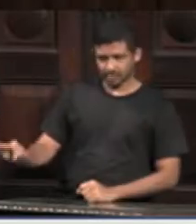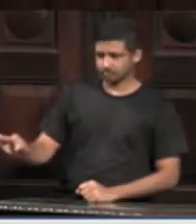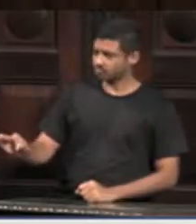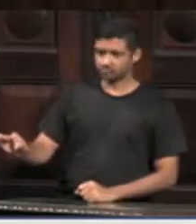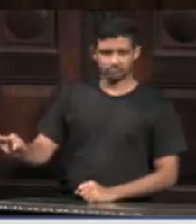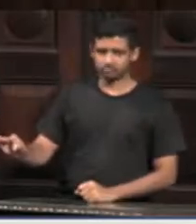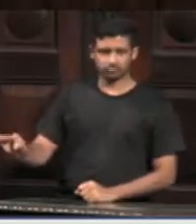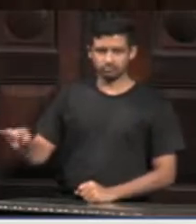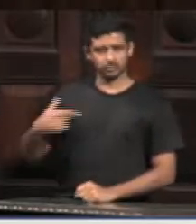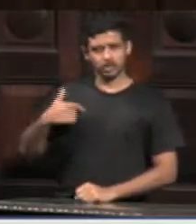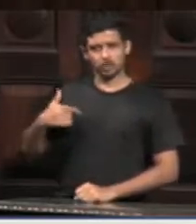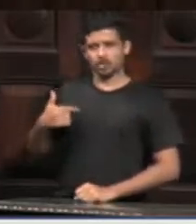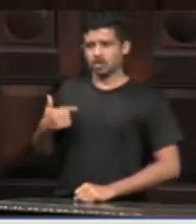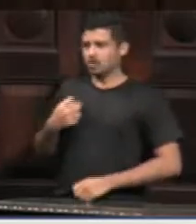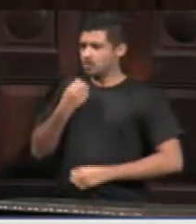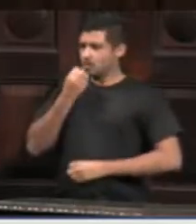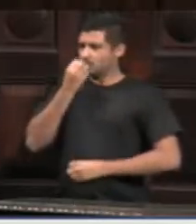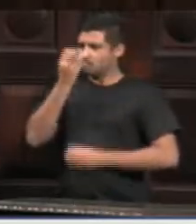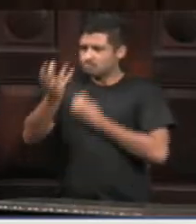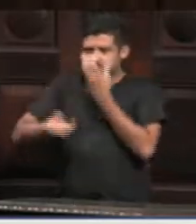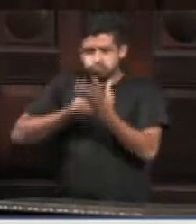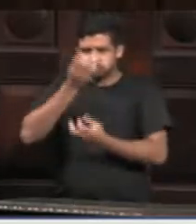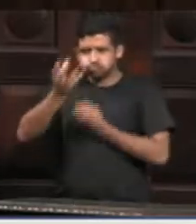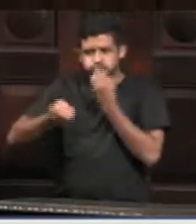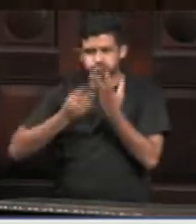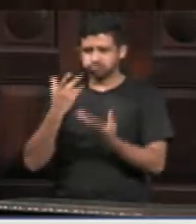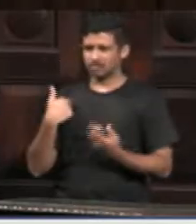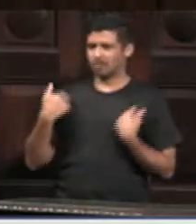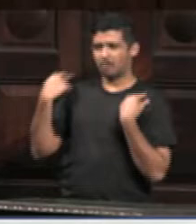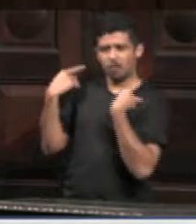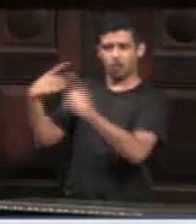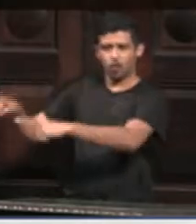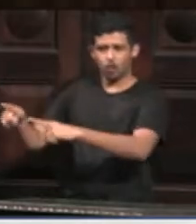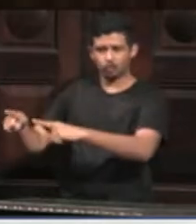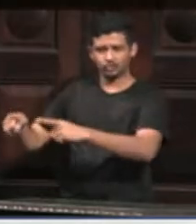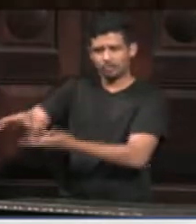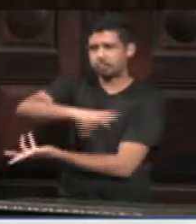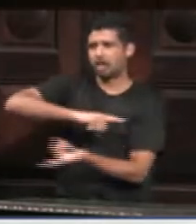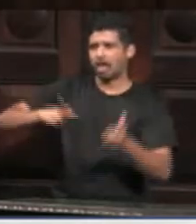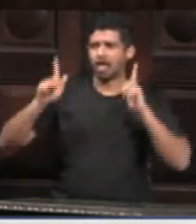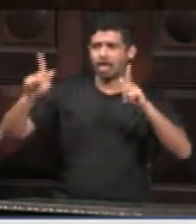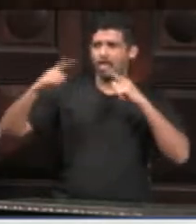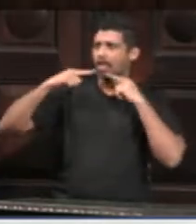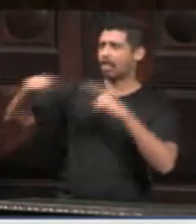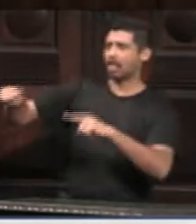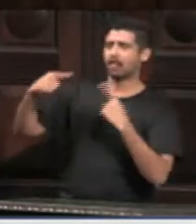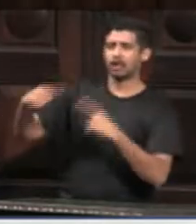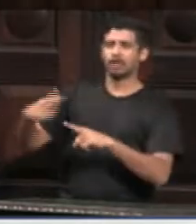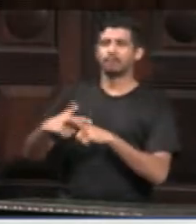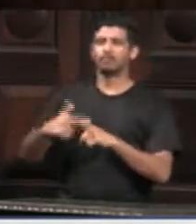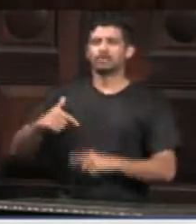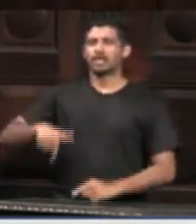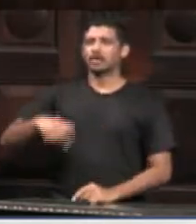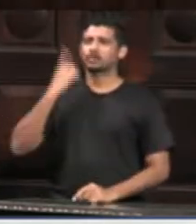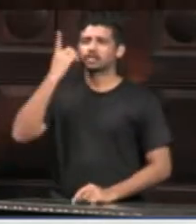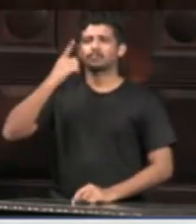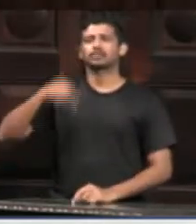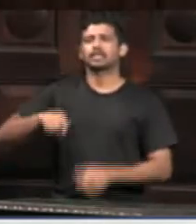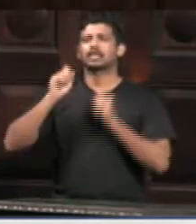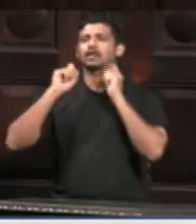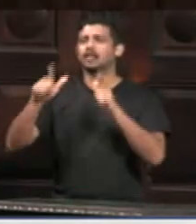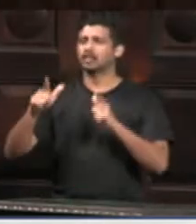deixar o meu mais veemente protesto, porque eu, como deputado nesta casa,